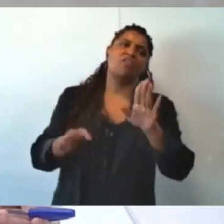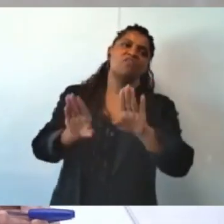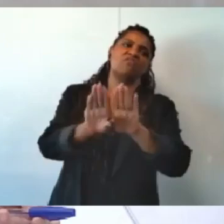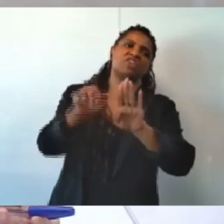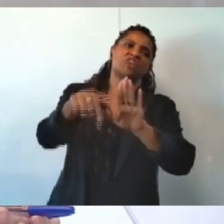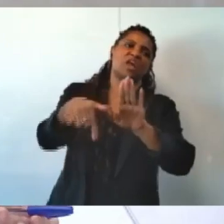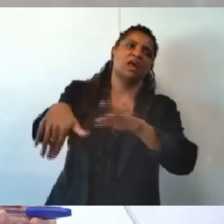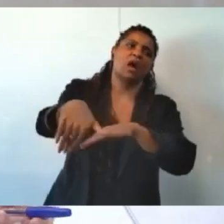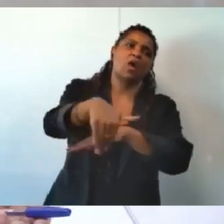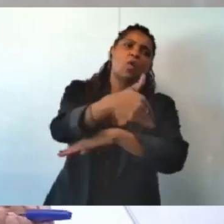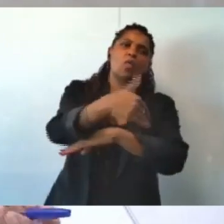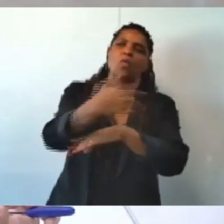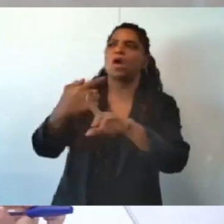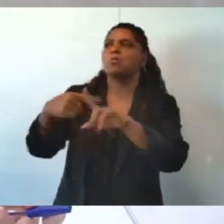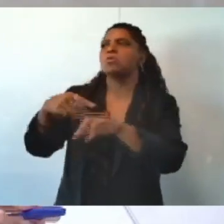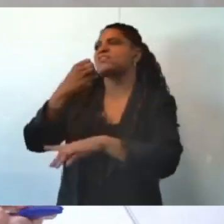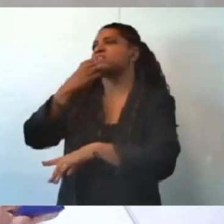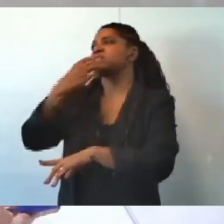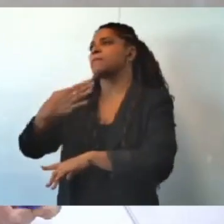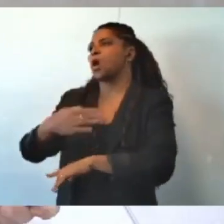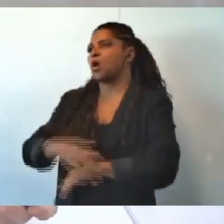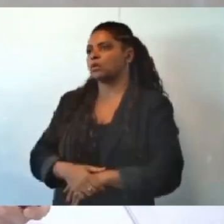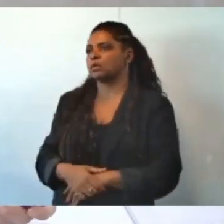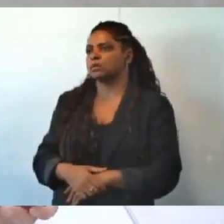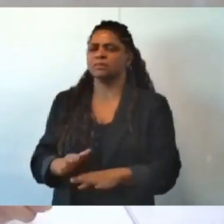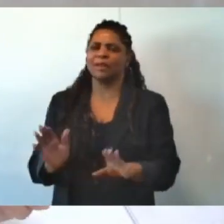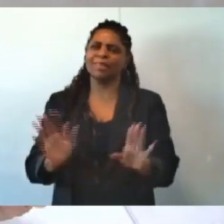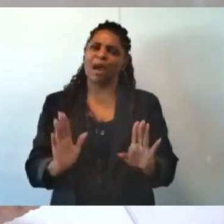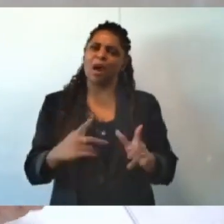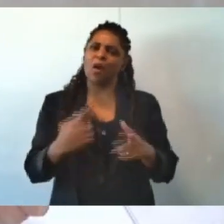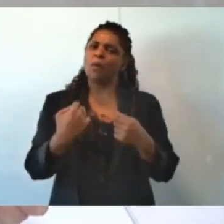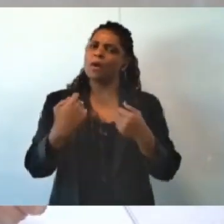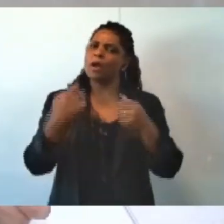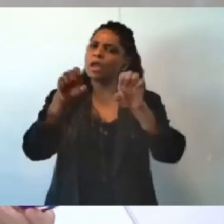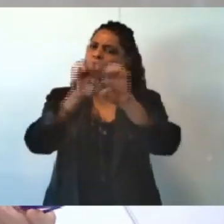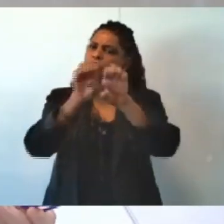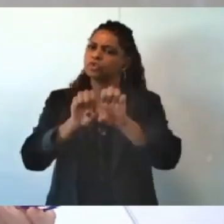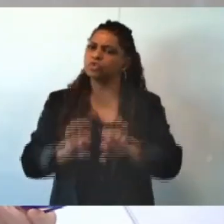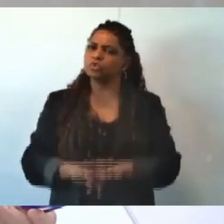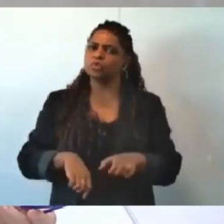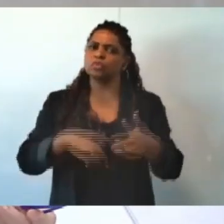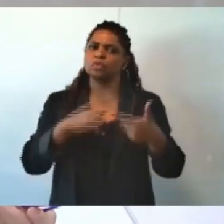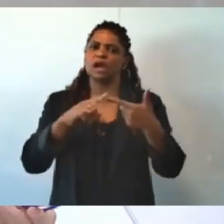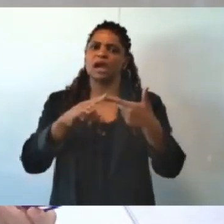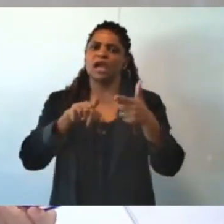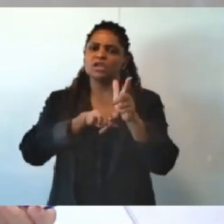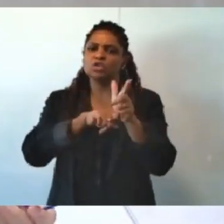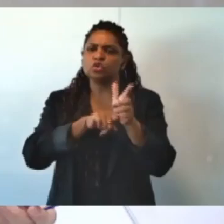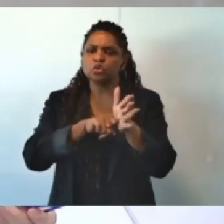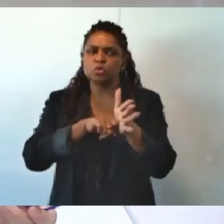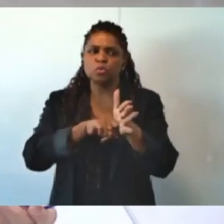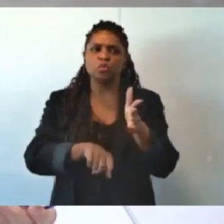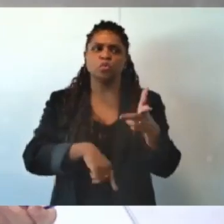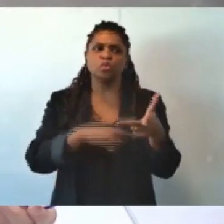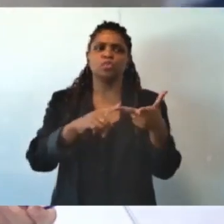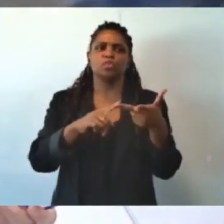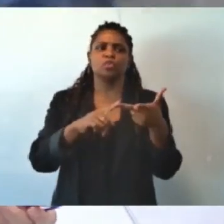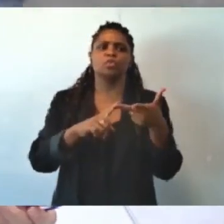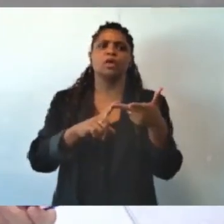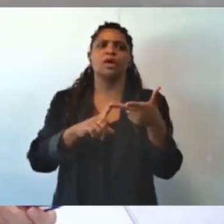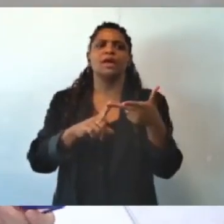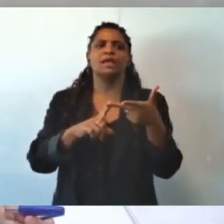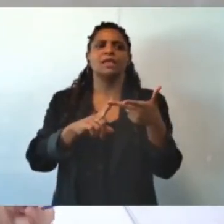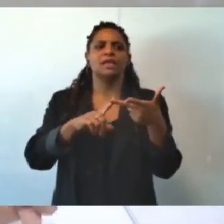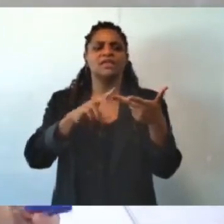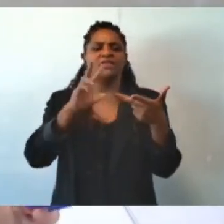ser bom. Tem que ter estrutura, tem que ter estudo. E, principalmente, tem que saber ouvir as pessoas que vão